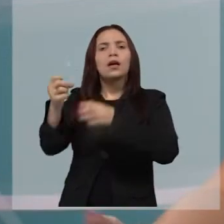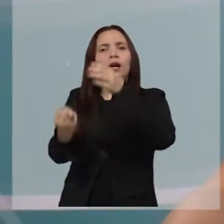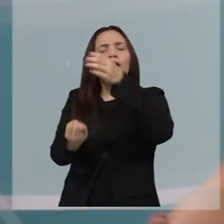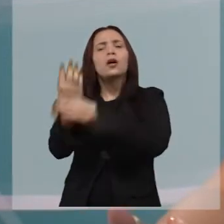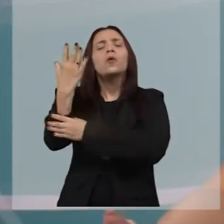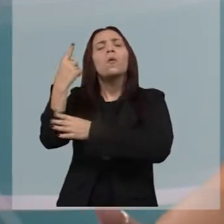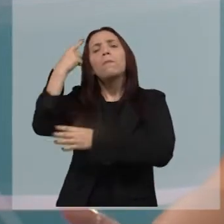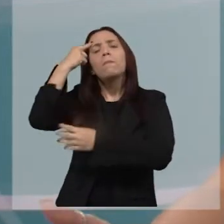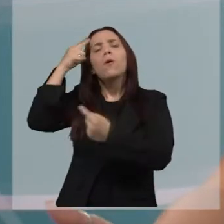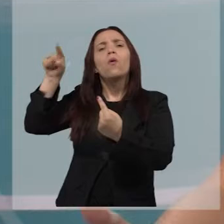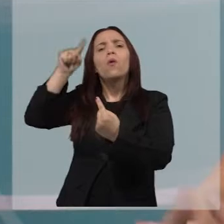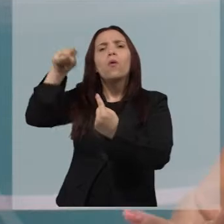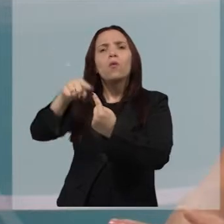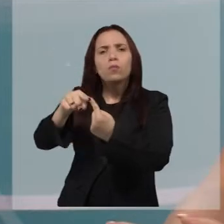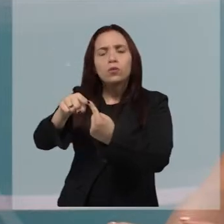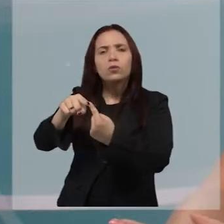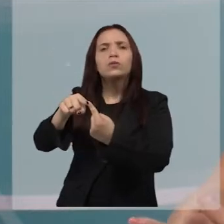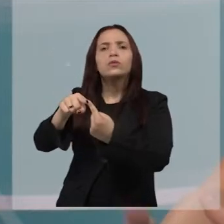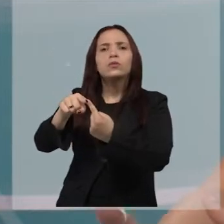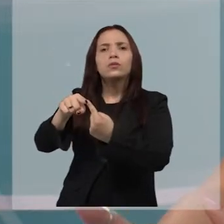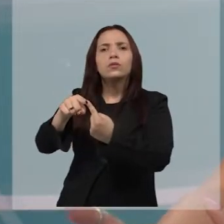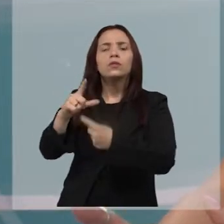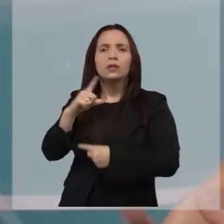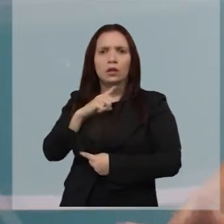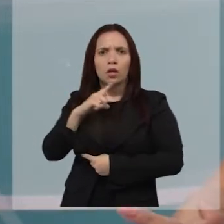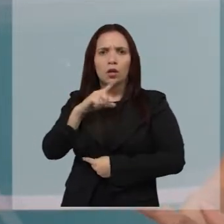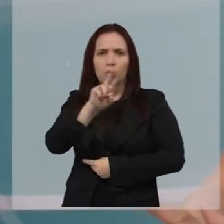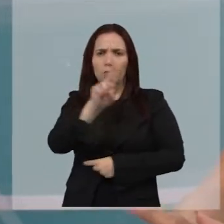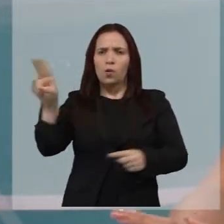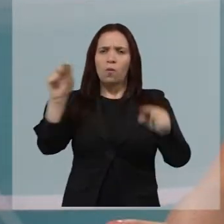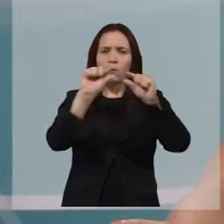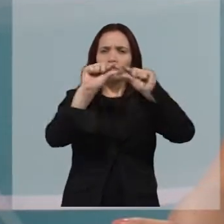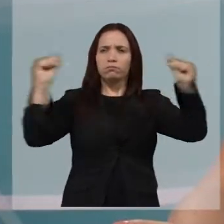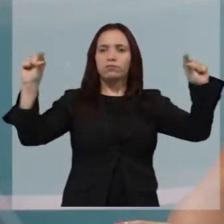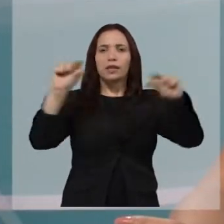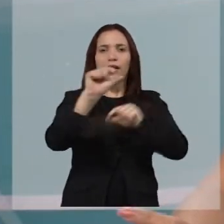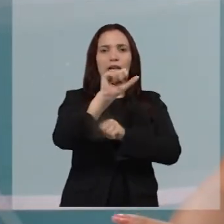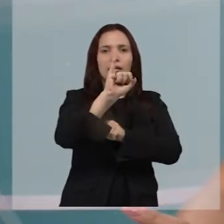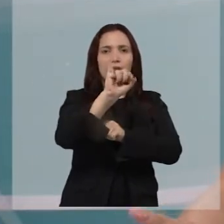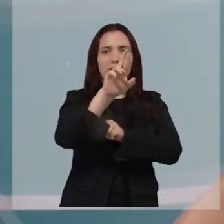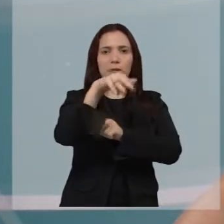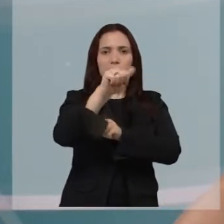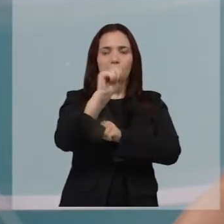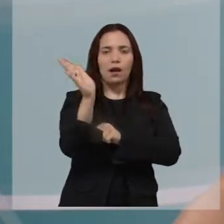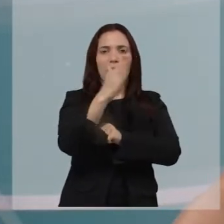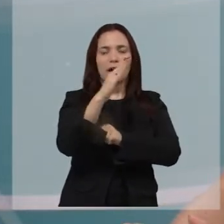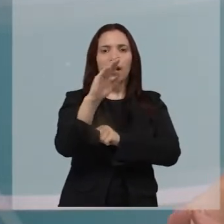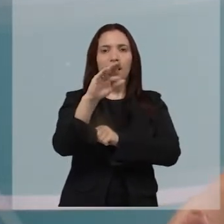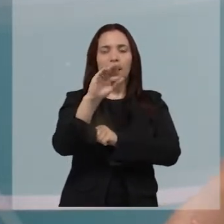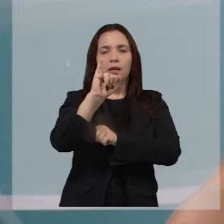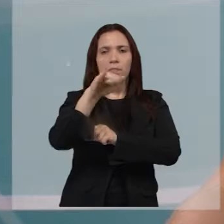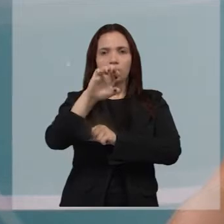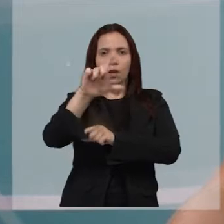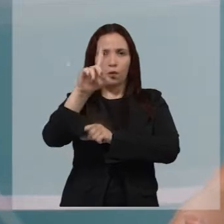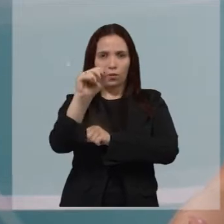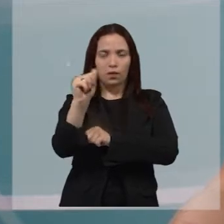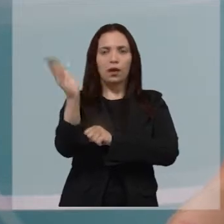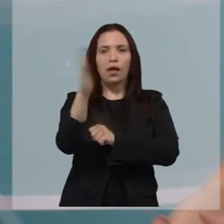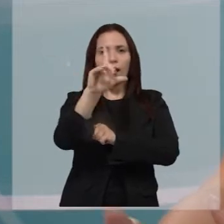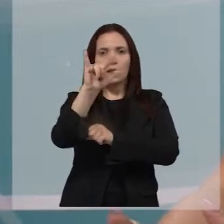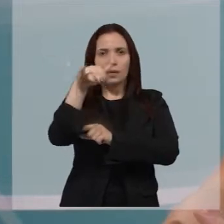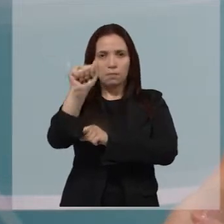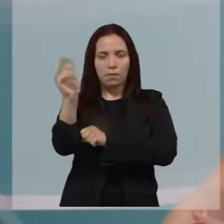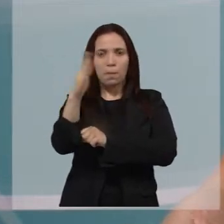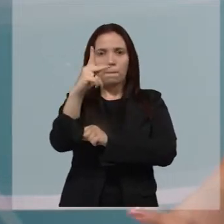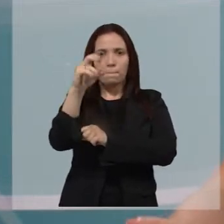foi criada, qual foi a ideia, né, de se ter uma unidade prisional desse... É um nome grande, né? Irmã Imelda. É Irmã Imelda Lima Pontes. É uma freira, né, que